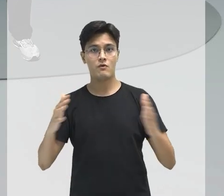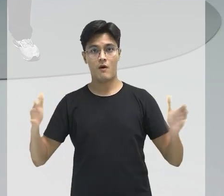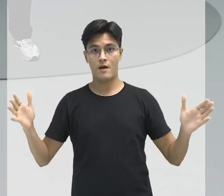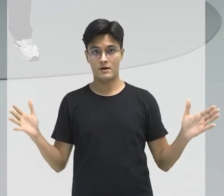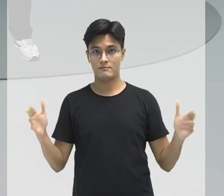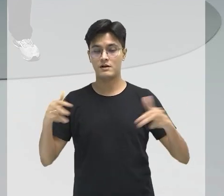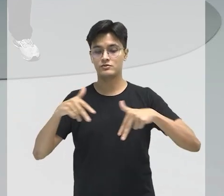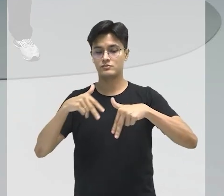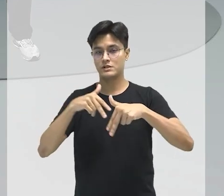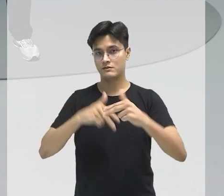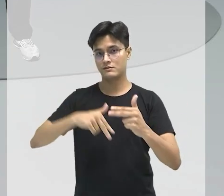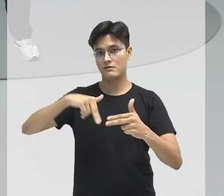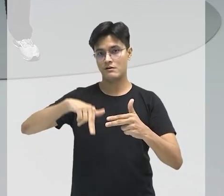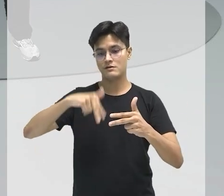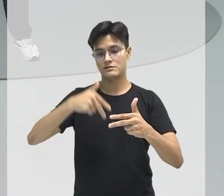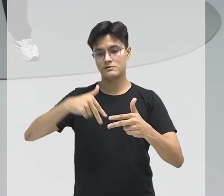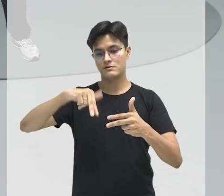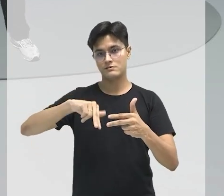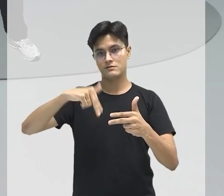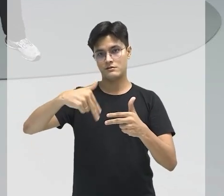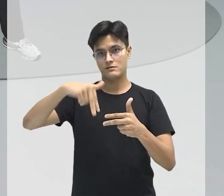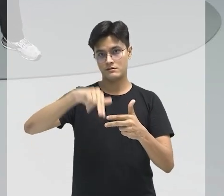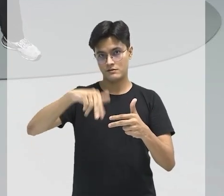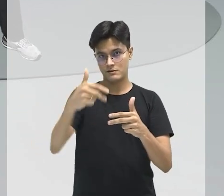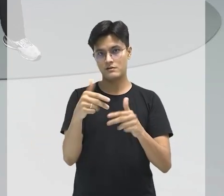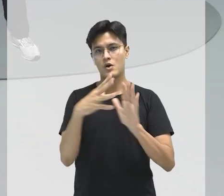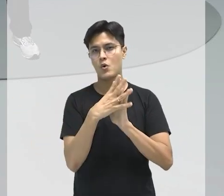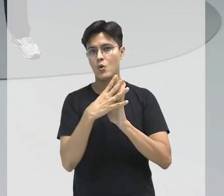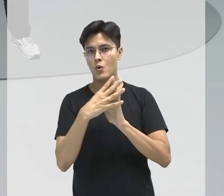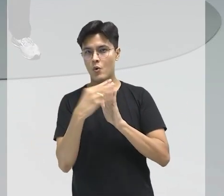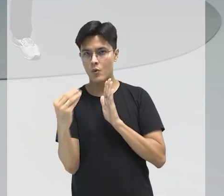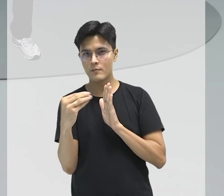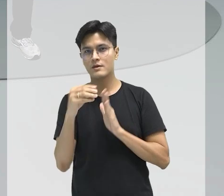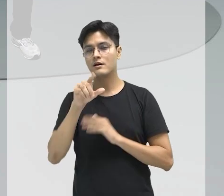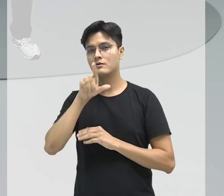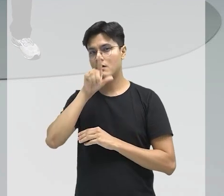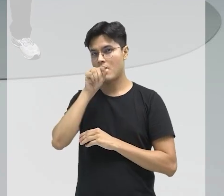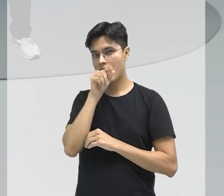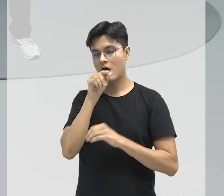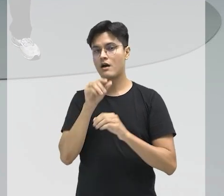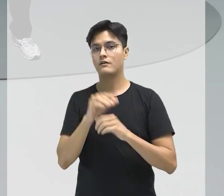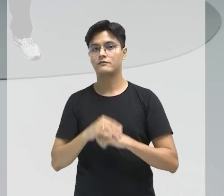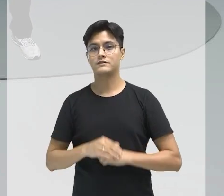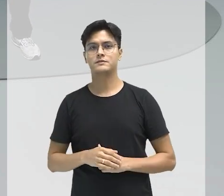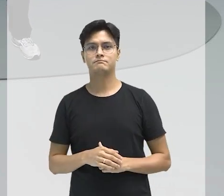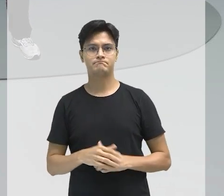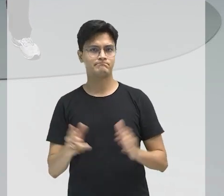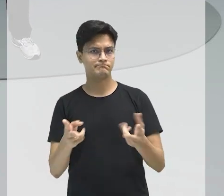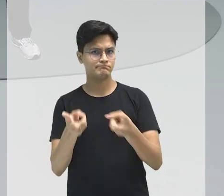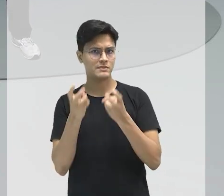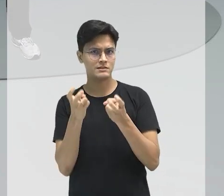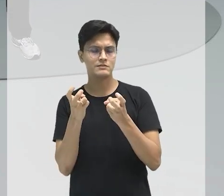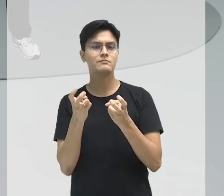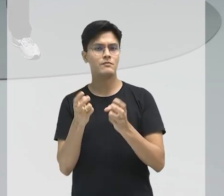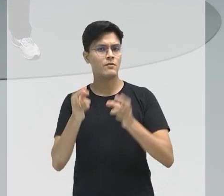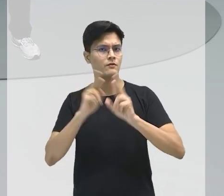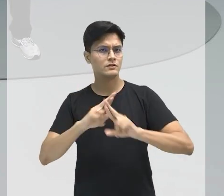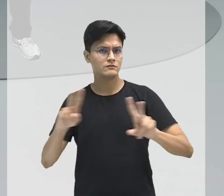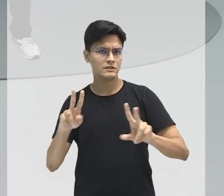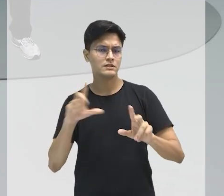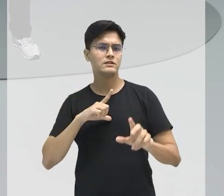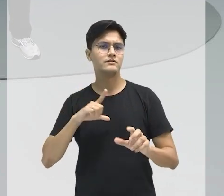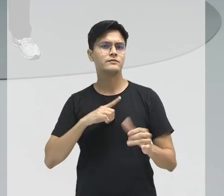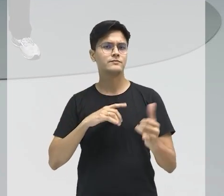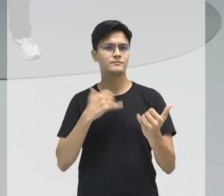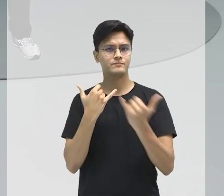volta do oponente, cantando e imitando uma ave. Olha aí, ó. Tá vendo? Aonde é que está a diferença? Eles se parecem muito,